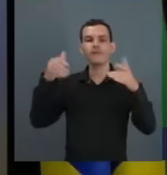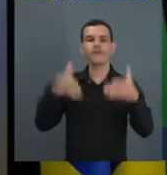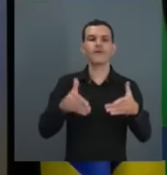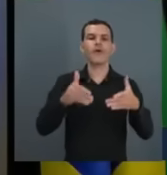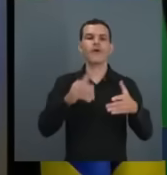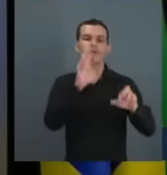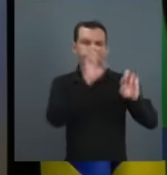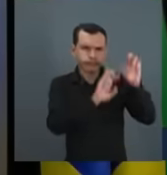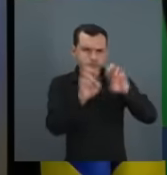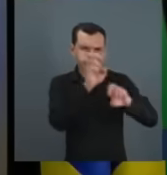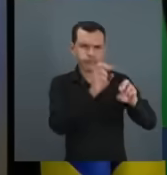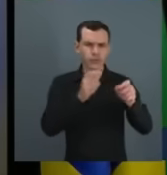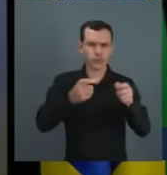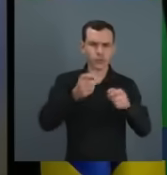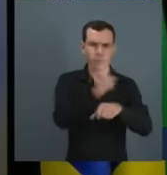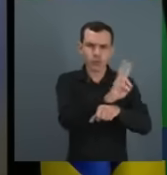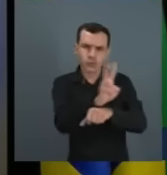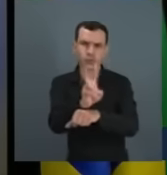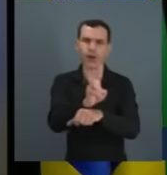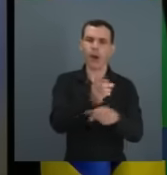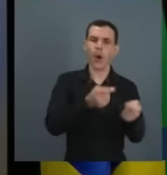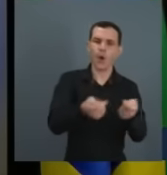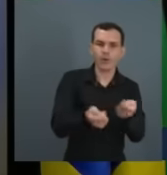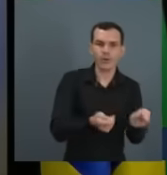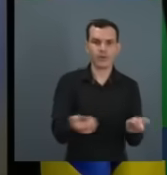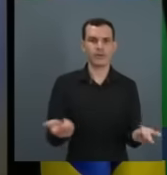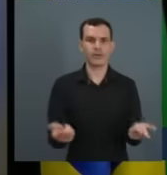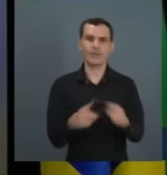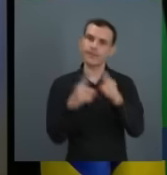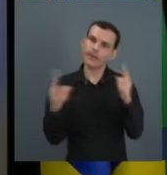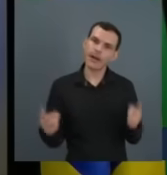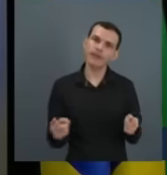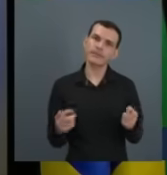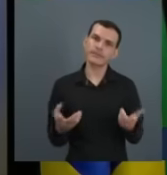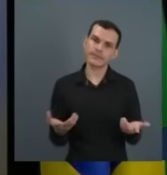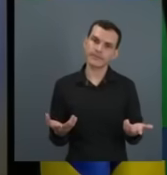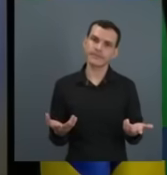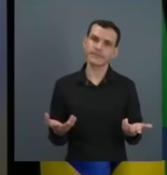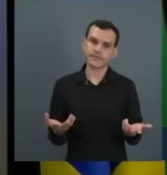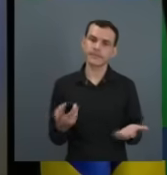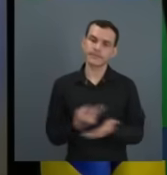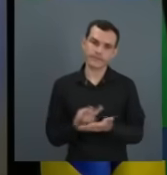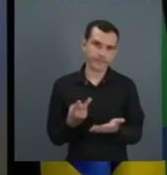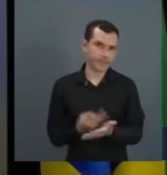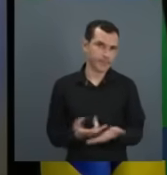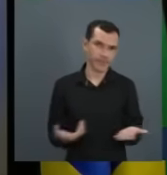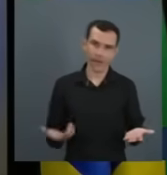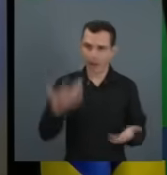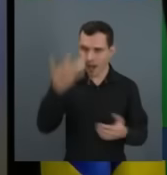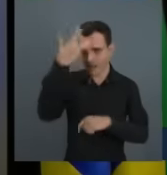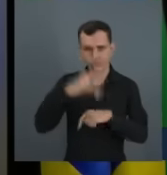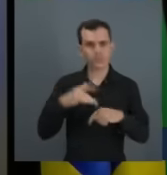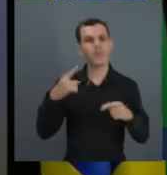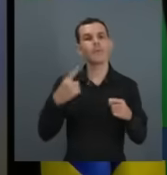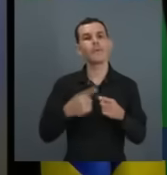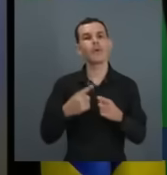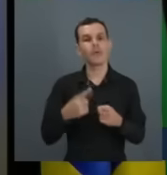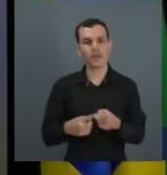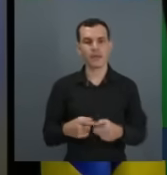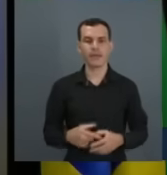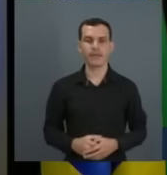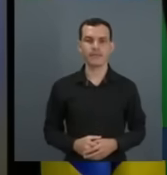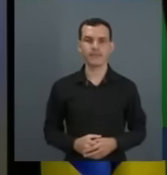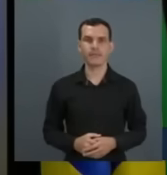isso sim. Mesmo assim já seria algo absurdo, porque tem lado na